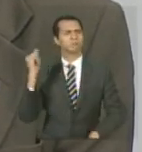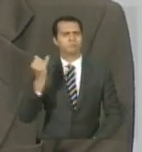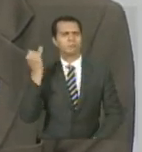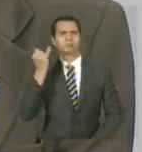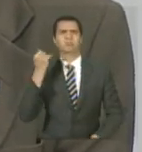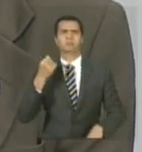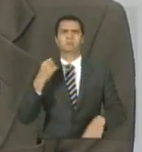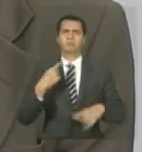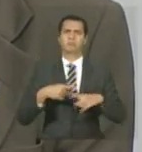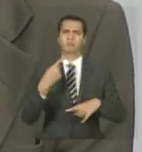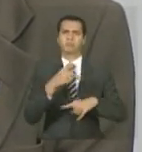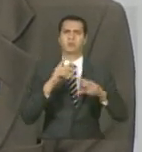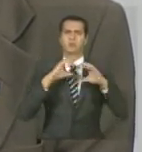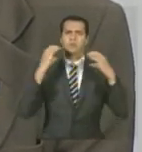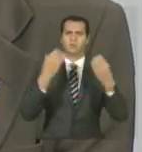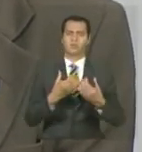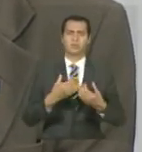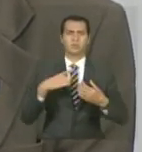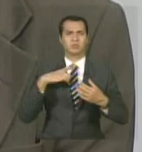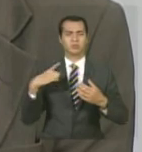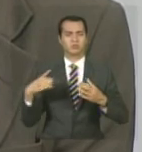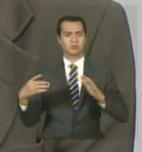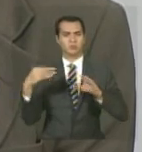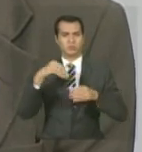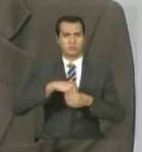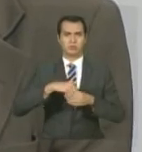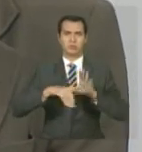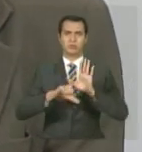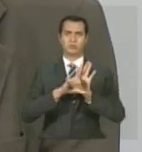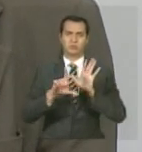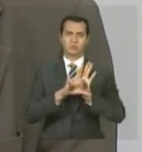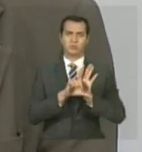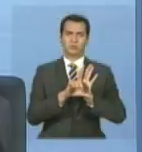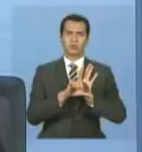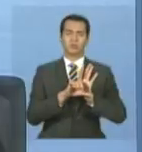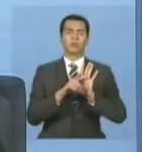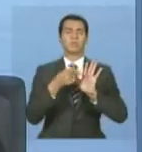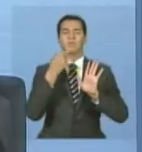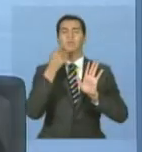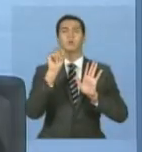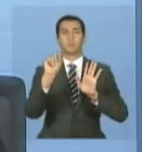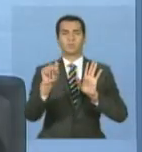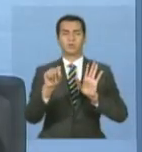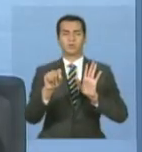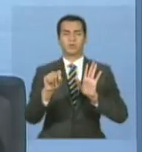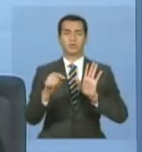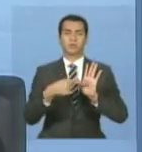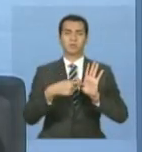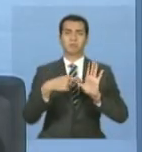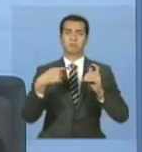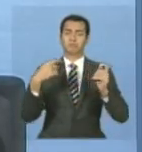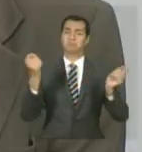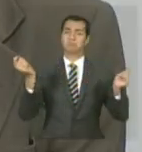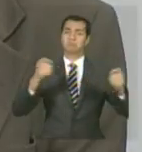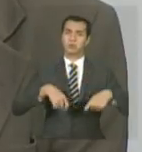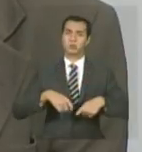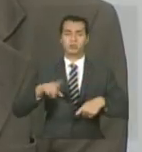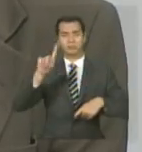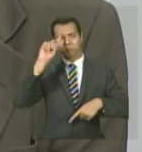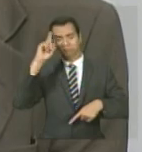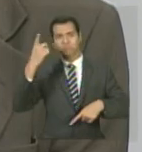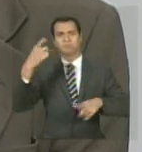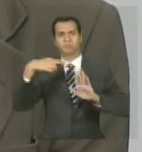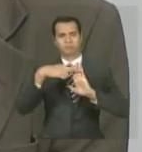ela tem, no nosso marco legal, inclusive, instituído como uma das suas atribuições, definir as diretrizes,